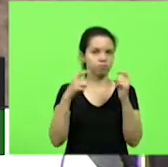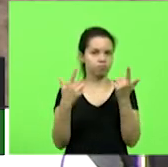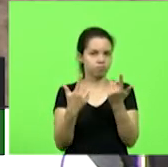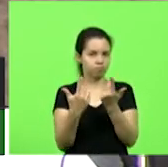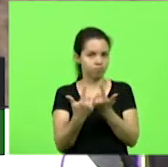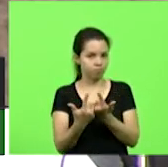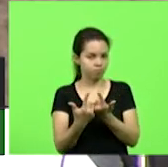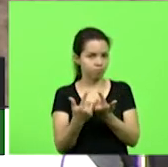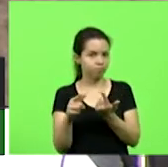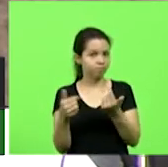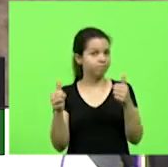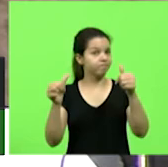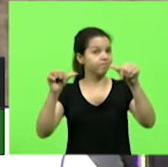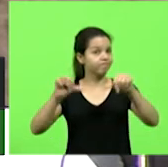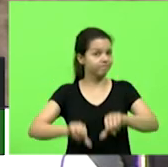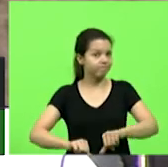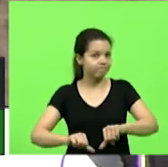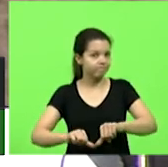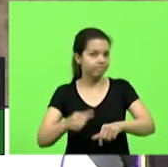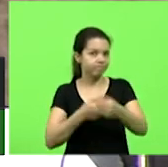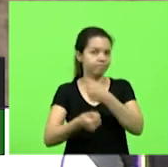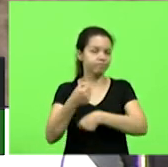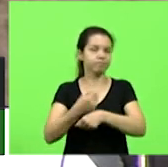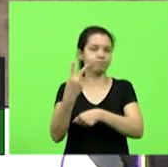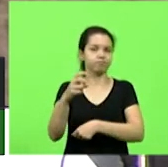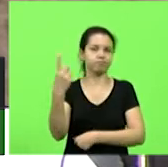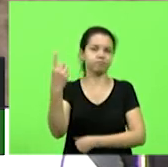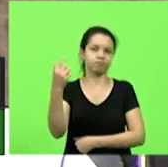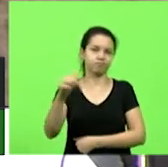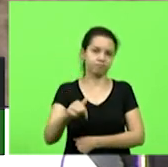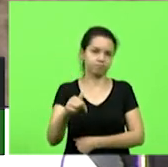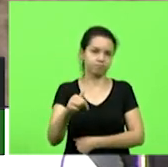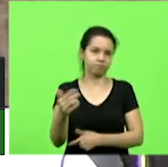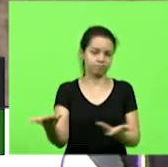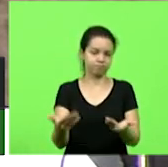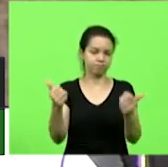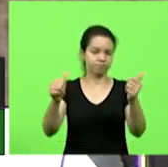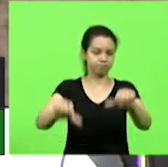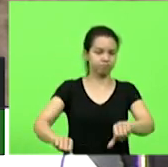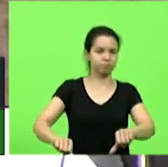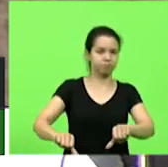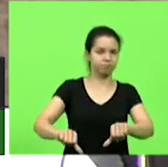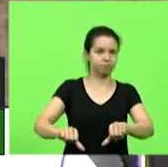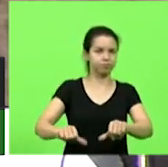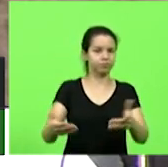é pior do que de 2017, que não tinha pandemia. Agora nós